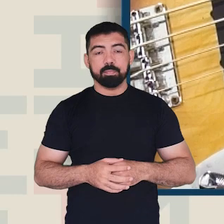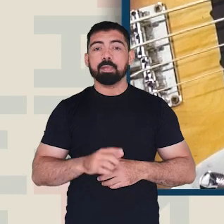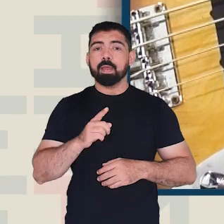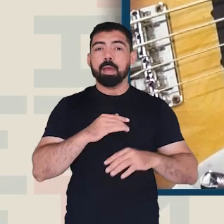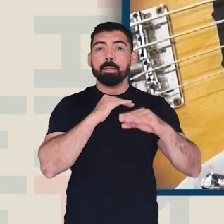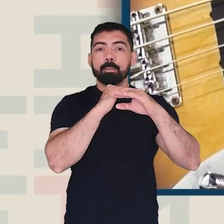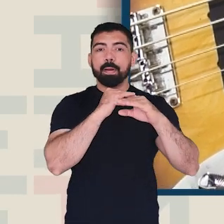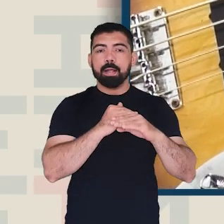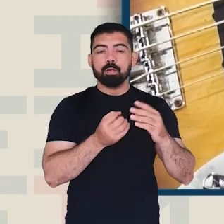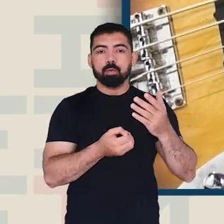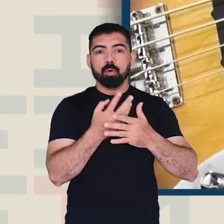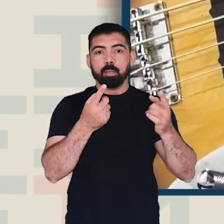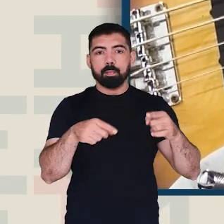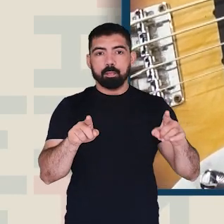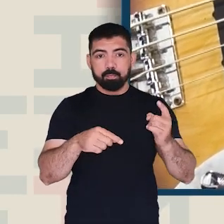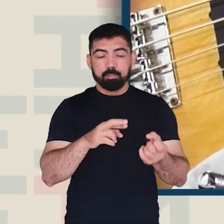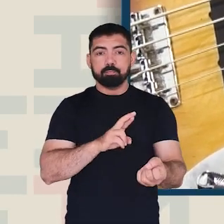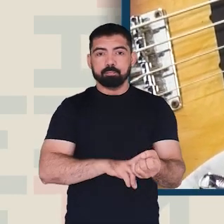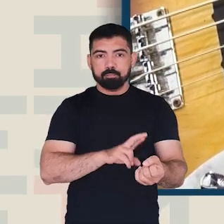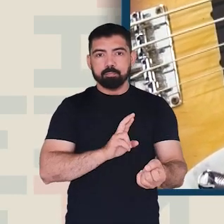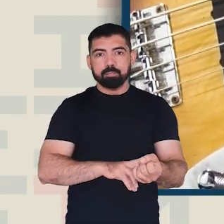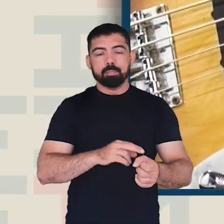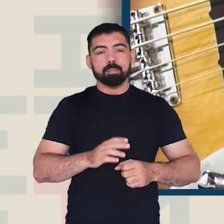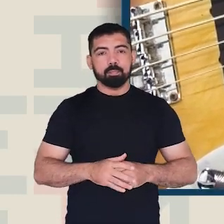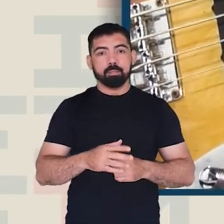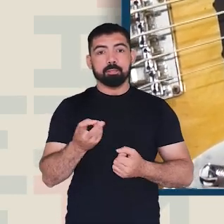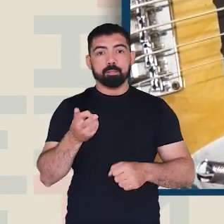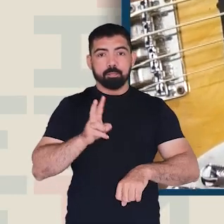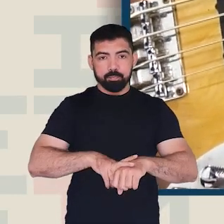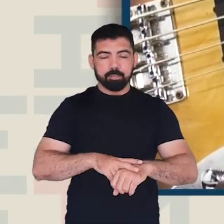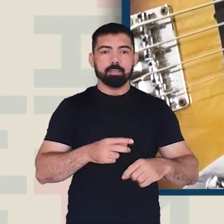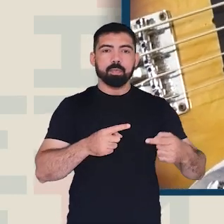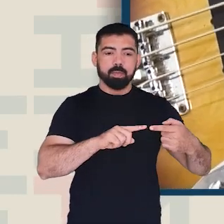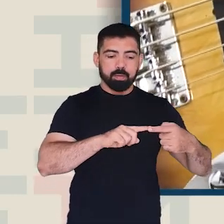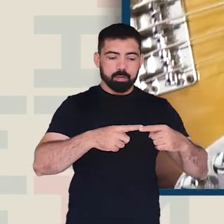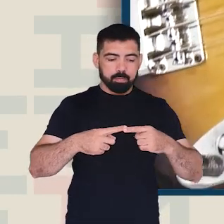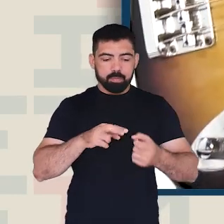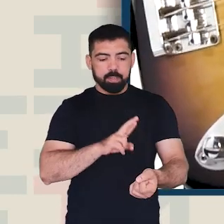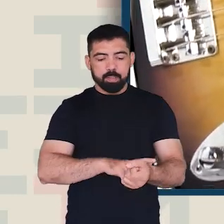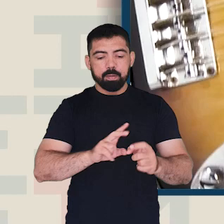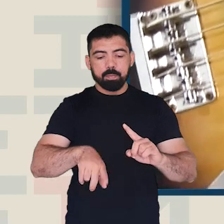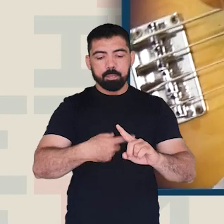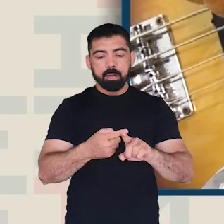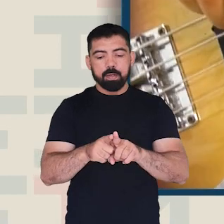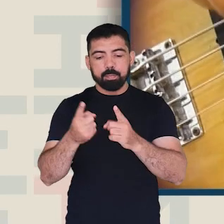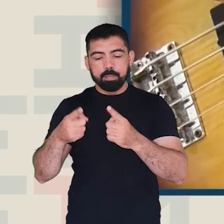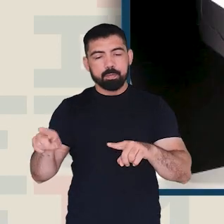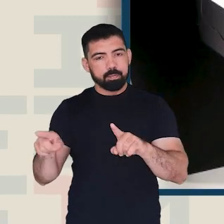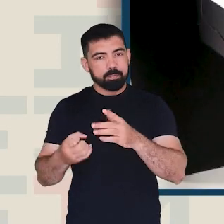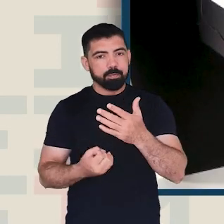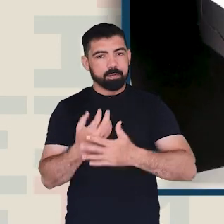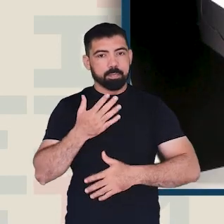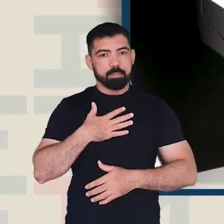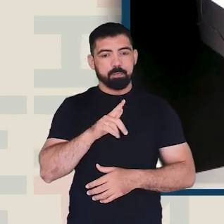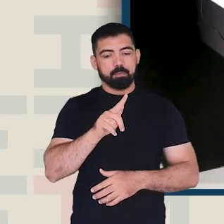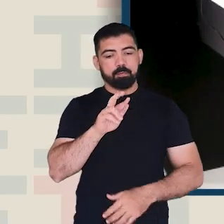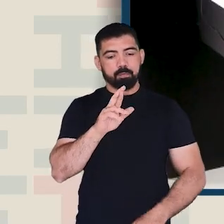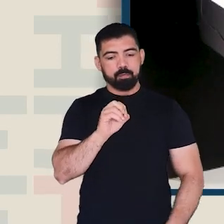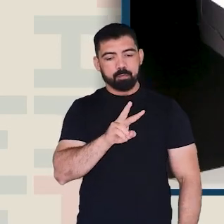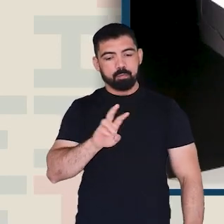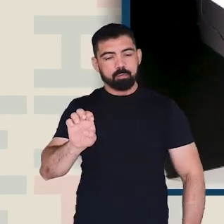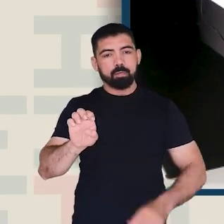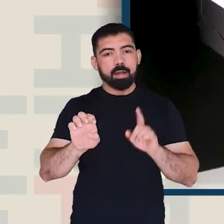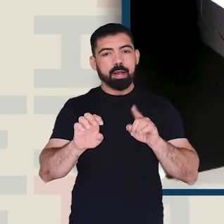padrão melódico que ele fica se repetindo. Então eu tenho 2 combinações, uma rítmica e uma melódica, e isso gera meu groove. Groove é